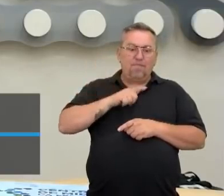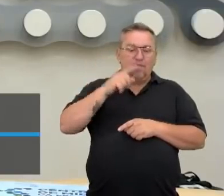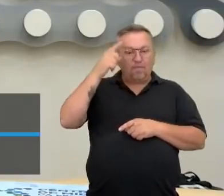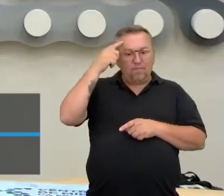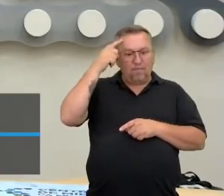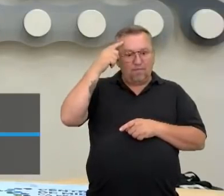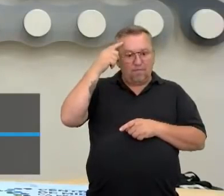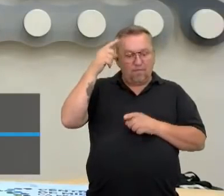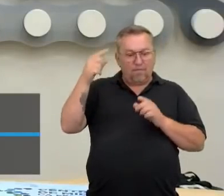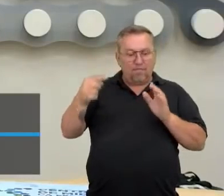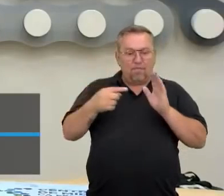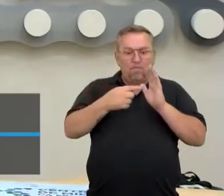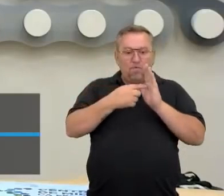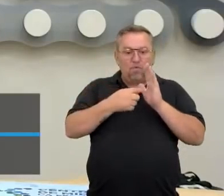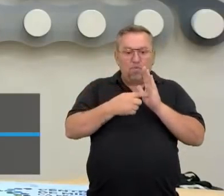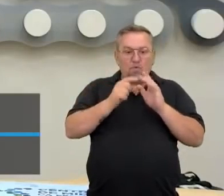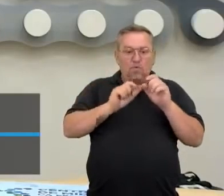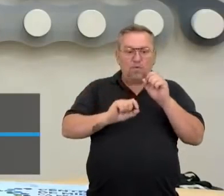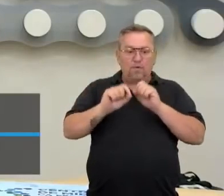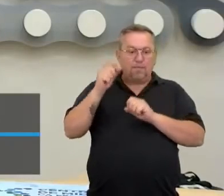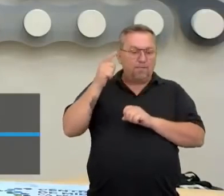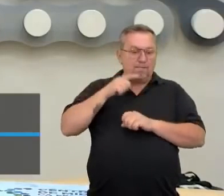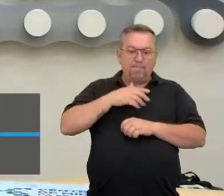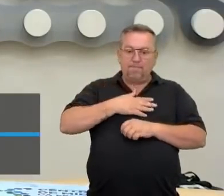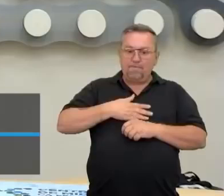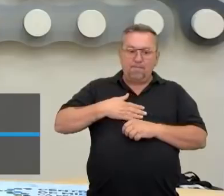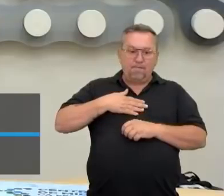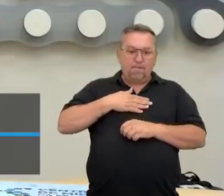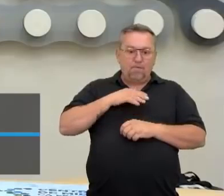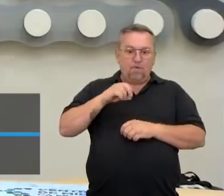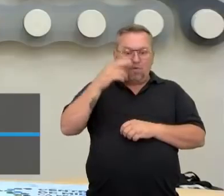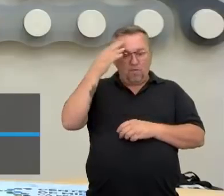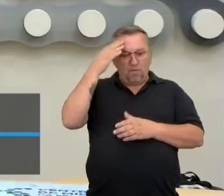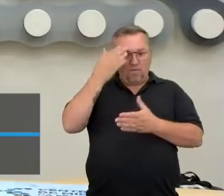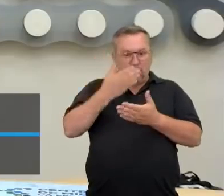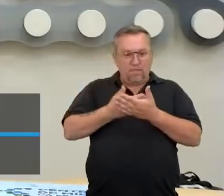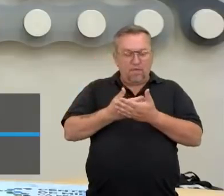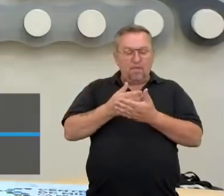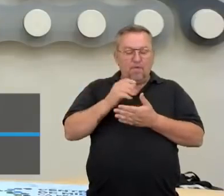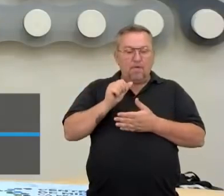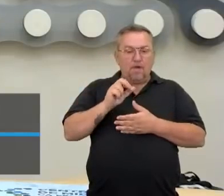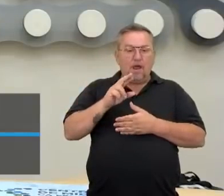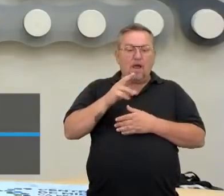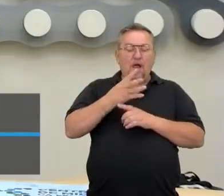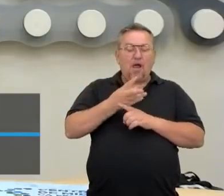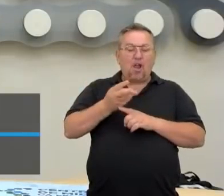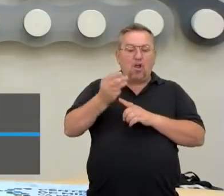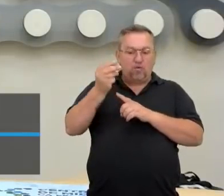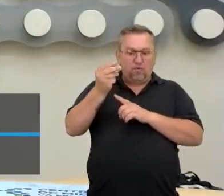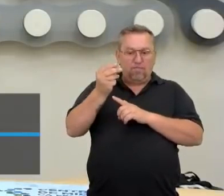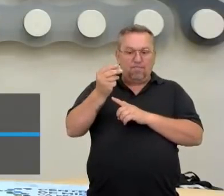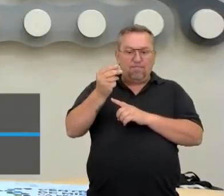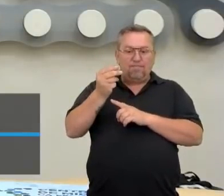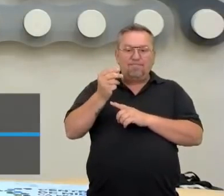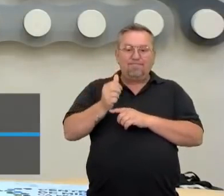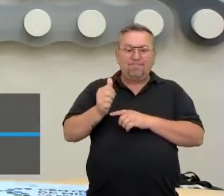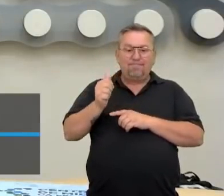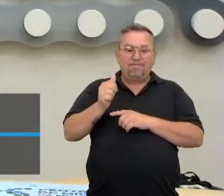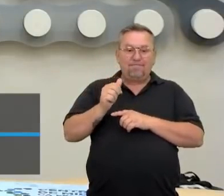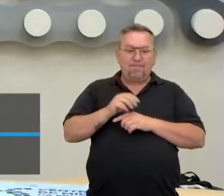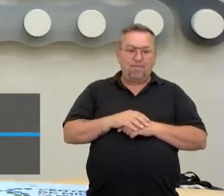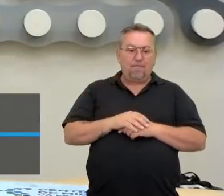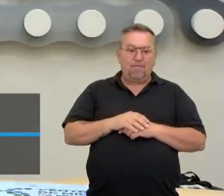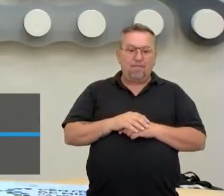pensar em pontos ou contrapontos de quem não gostaria ou não acredita que isso seja uma arte para o nos espaços públicos, tudo bem?